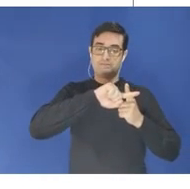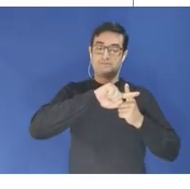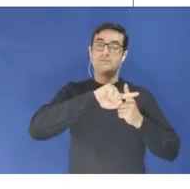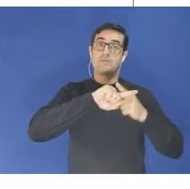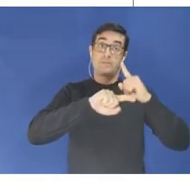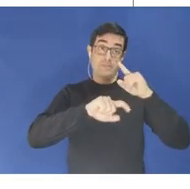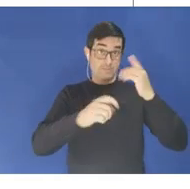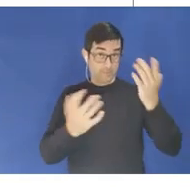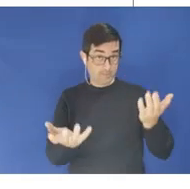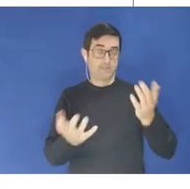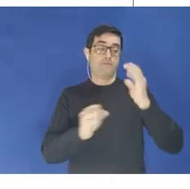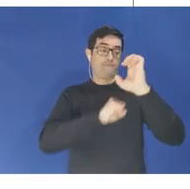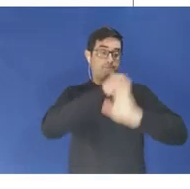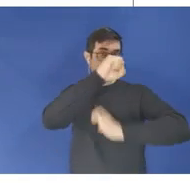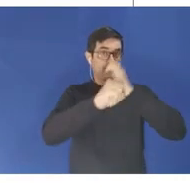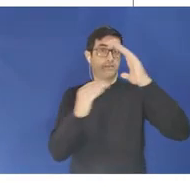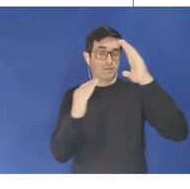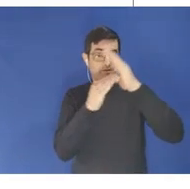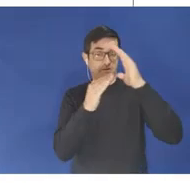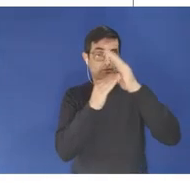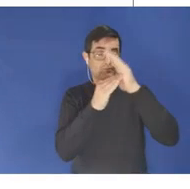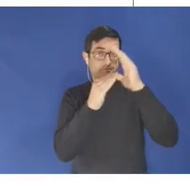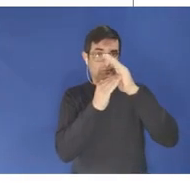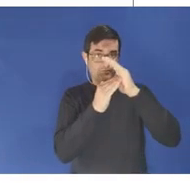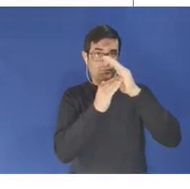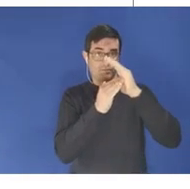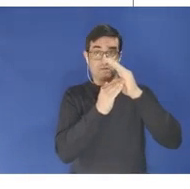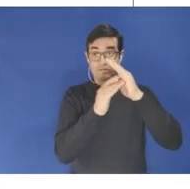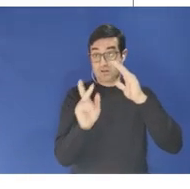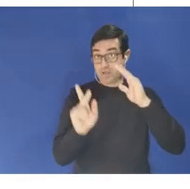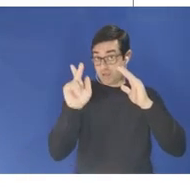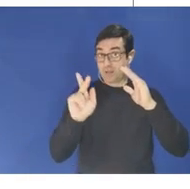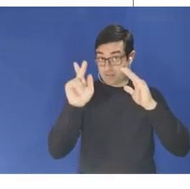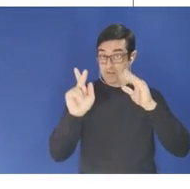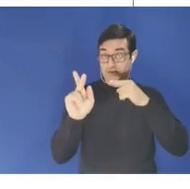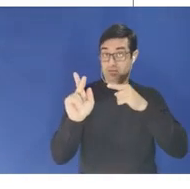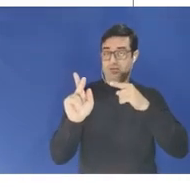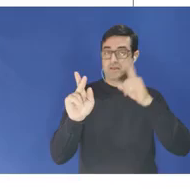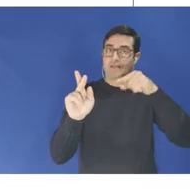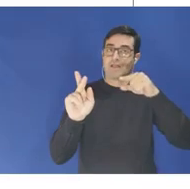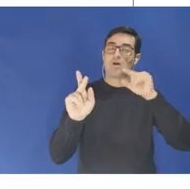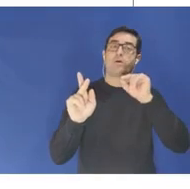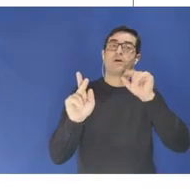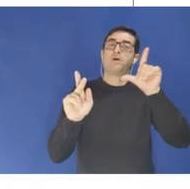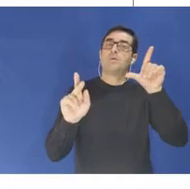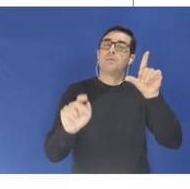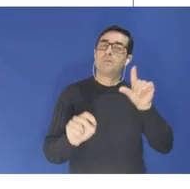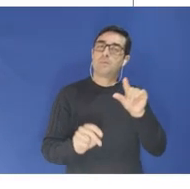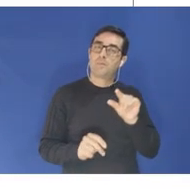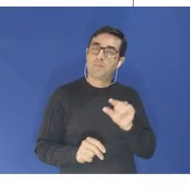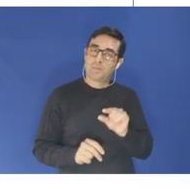da camada de valência, que é o mesmo nível do que o potássio, faça com que ele